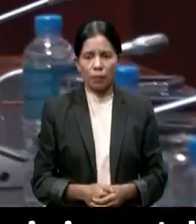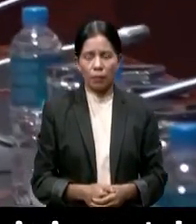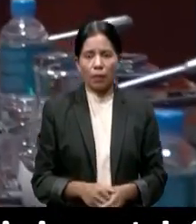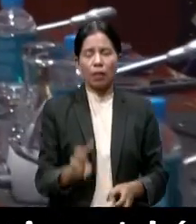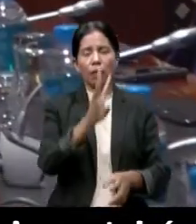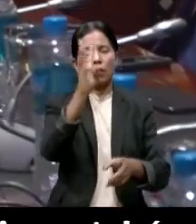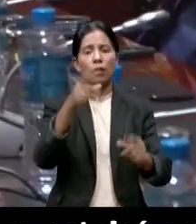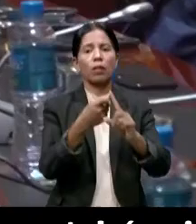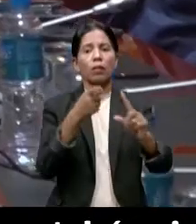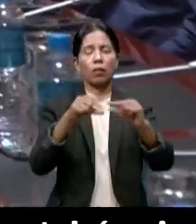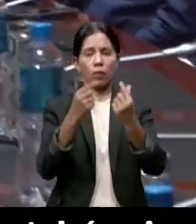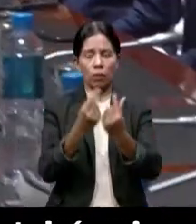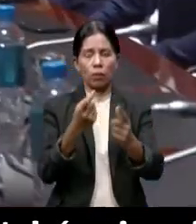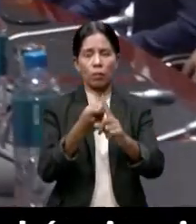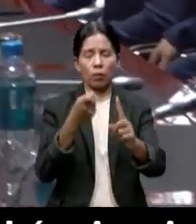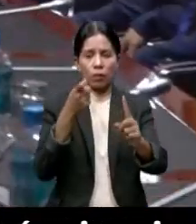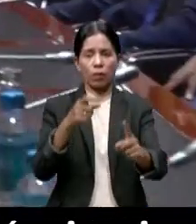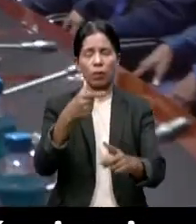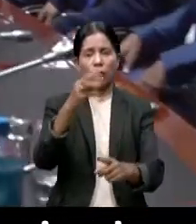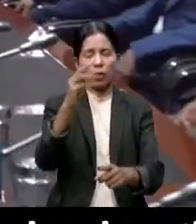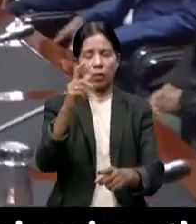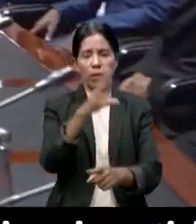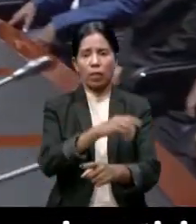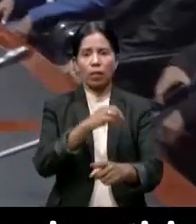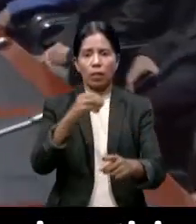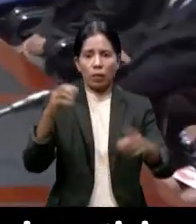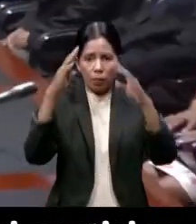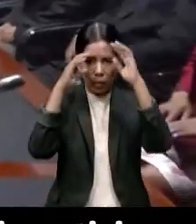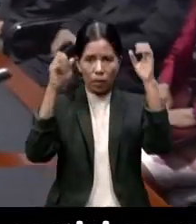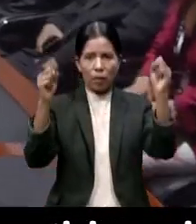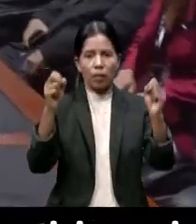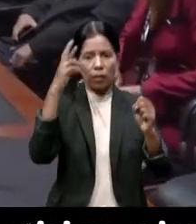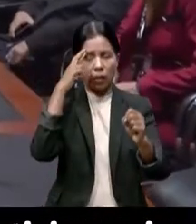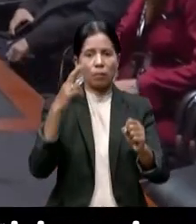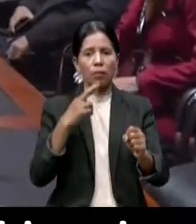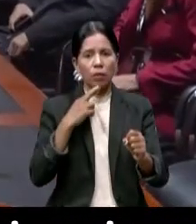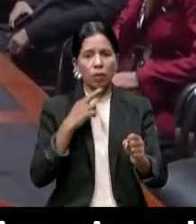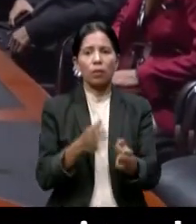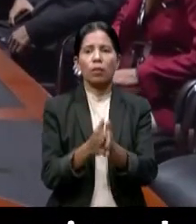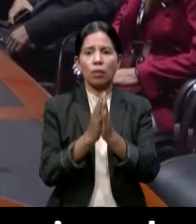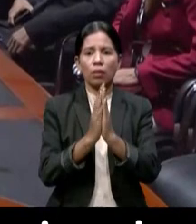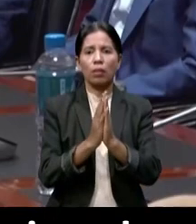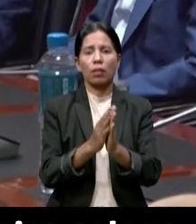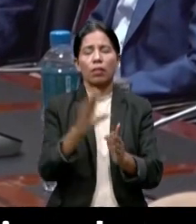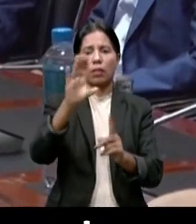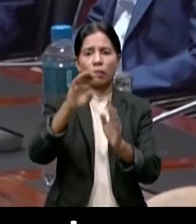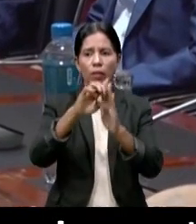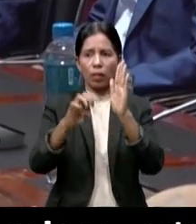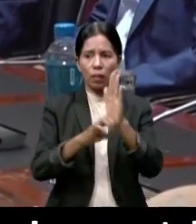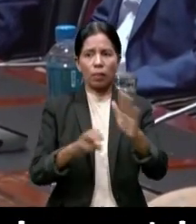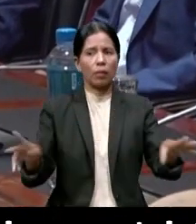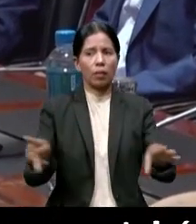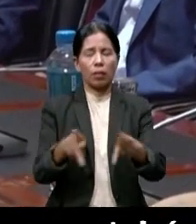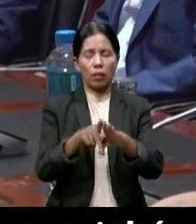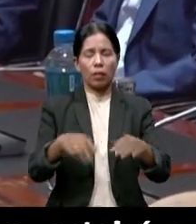Quarta na delegação russa, contingente Timor-Leste despede o presidente da República, Zé Ramazorta, onde russa autorização se festado a participar